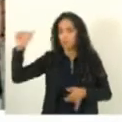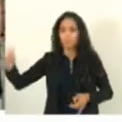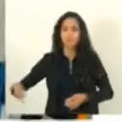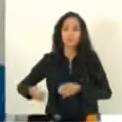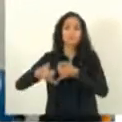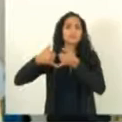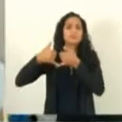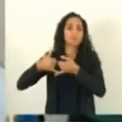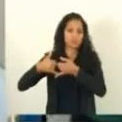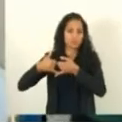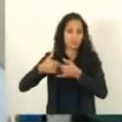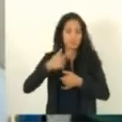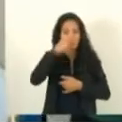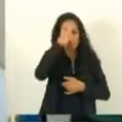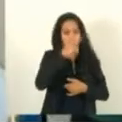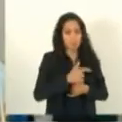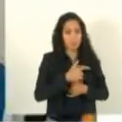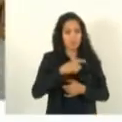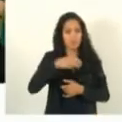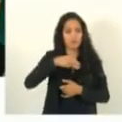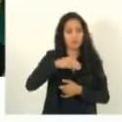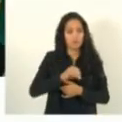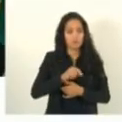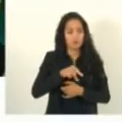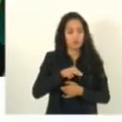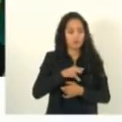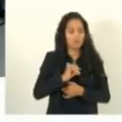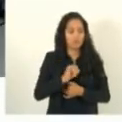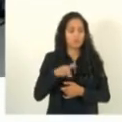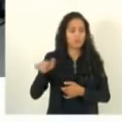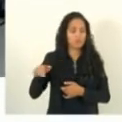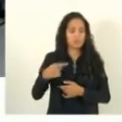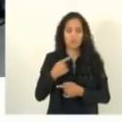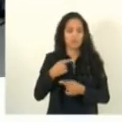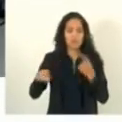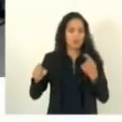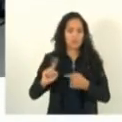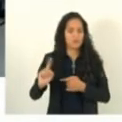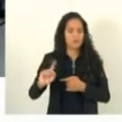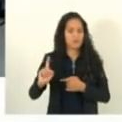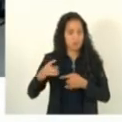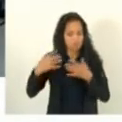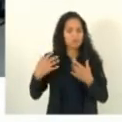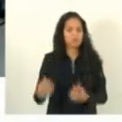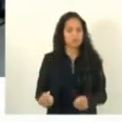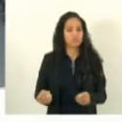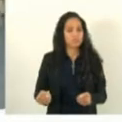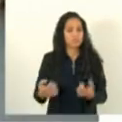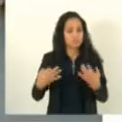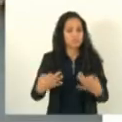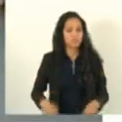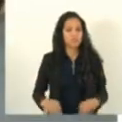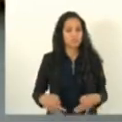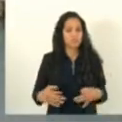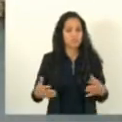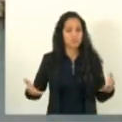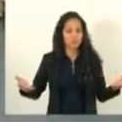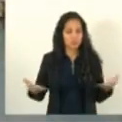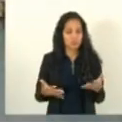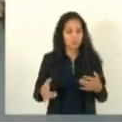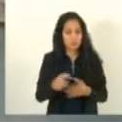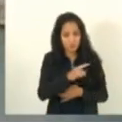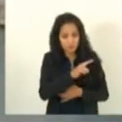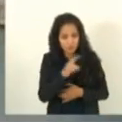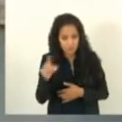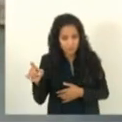na Imuqui, e não houve objeção, não houve objeção. Então hoje vocês vão sair